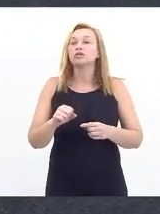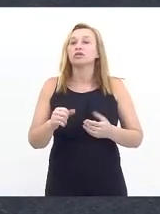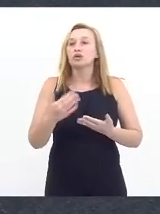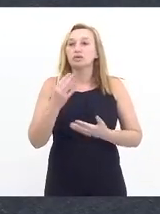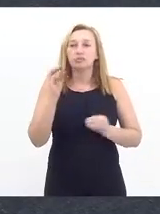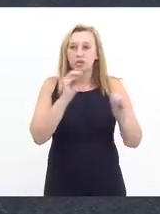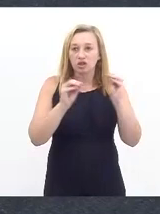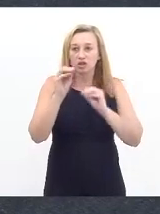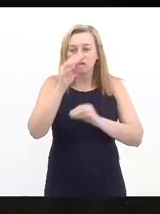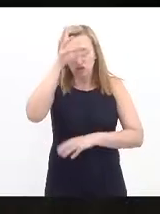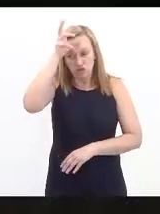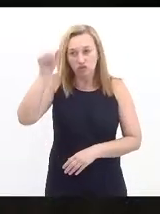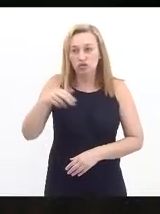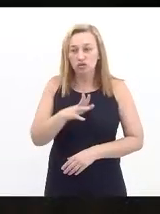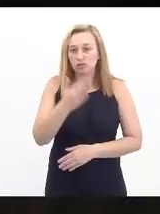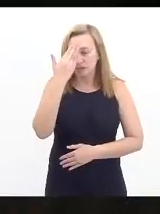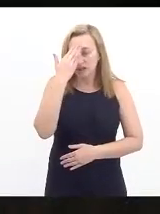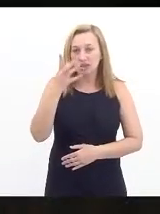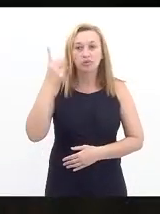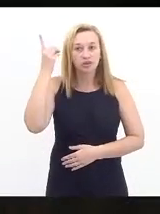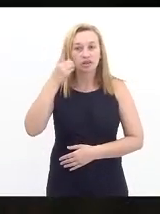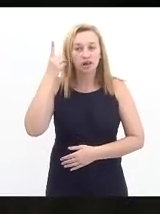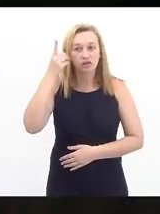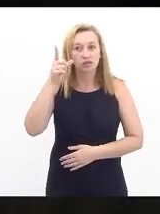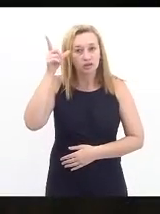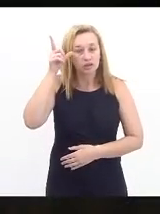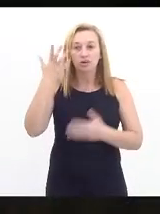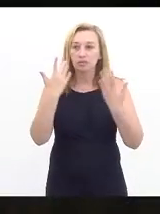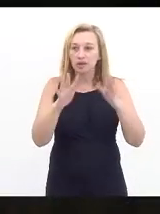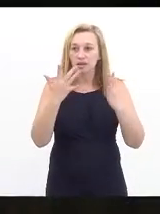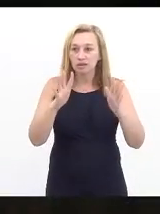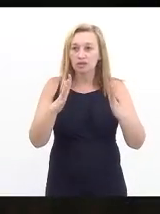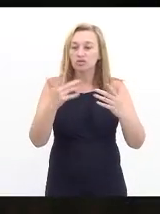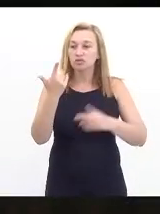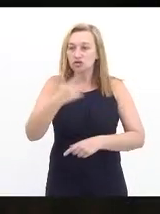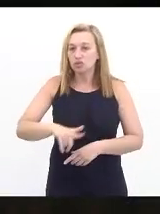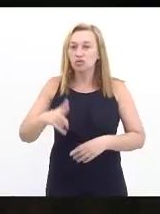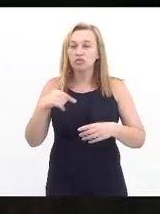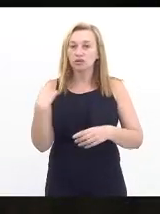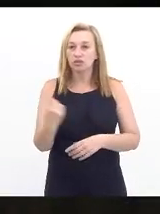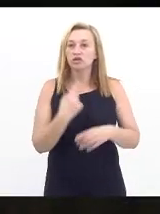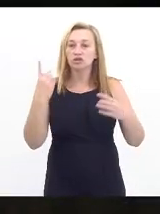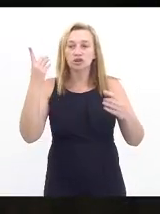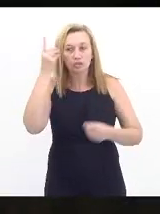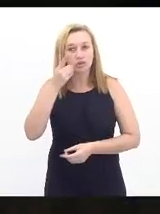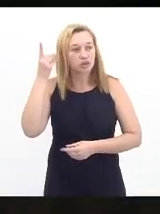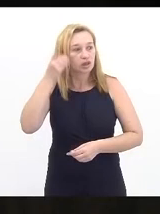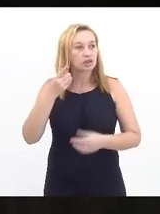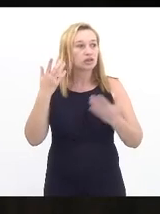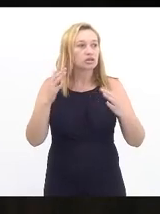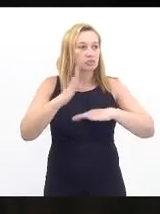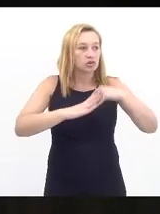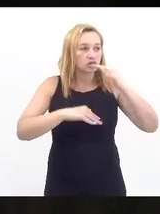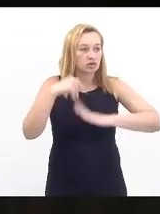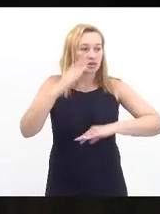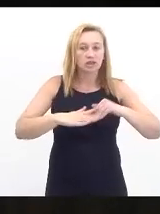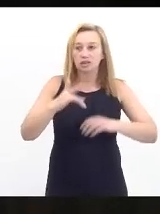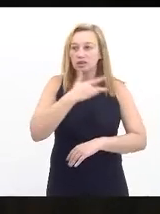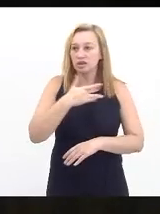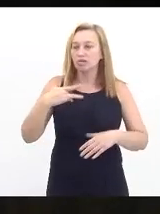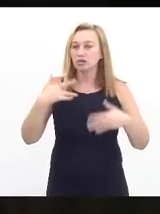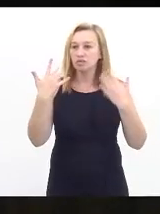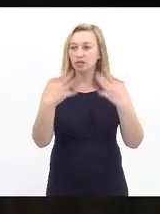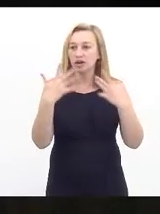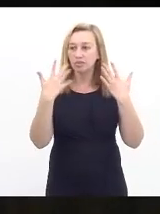Ju. Beijo, obrigada, deputada Lucinha. Parabéns mais uma vez ao parlamento e parabéns a esses profissionais da saúde.